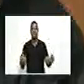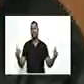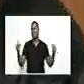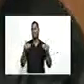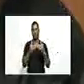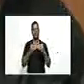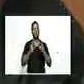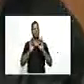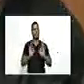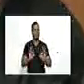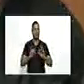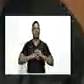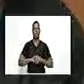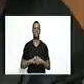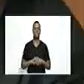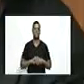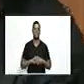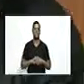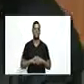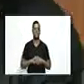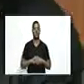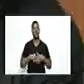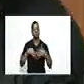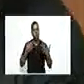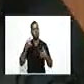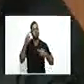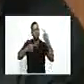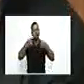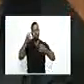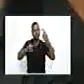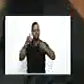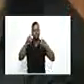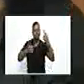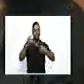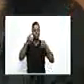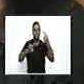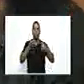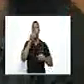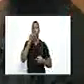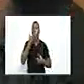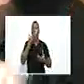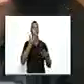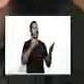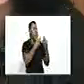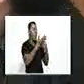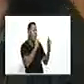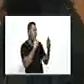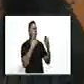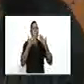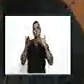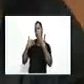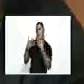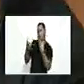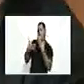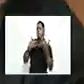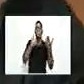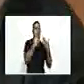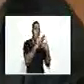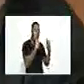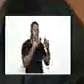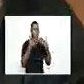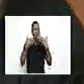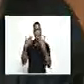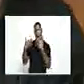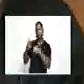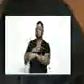esse ponto da pauta chegou ser a um denominador comum porque houve diálogo em relação a esse ponto mas aí eu